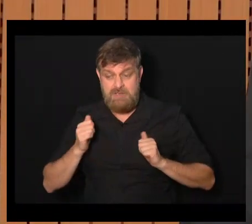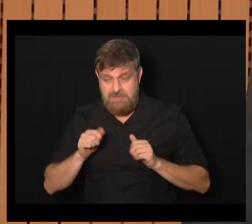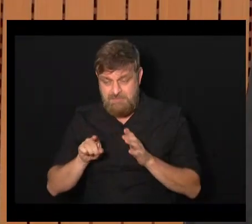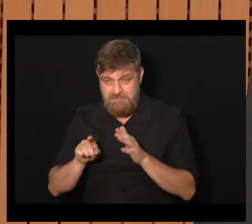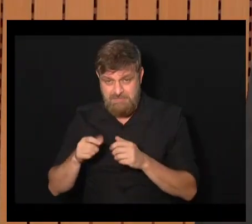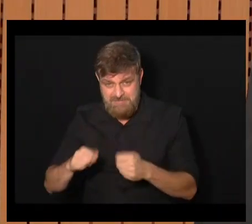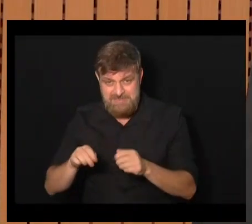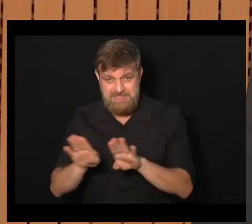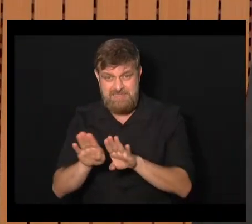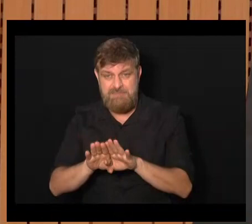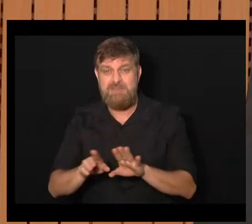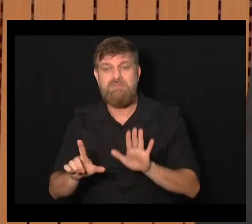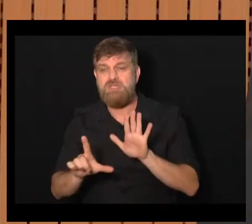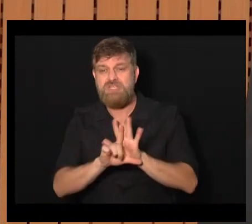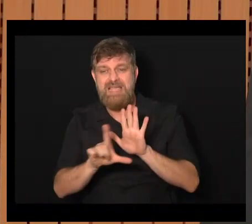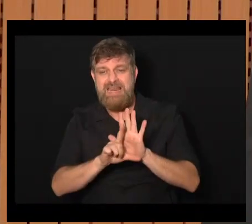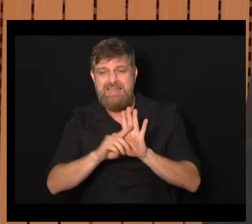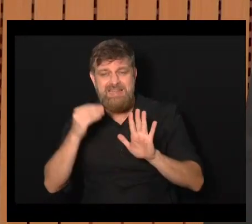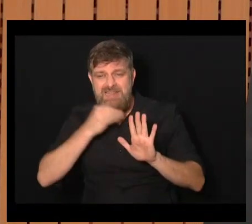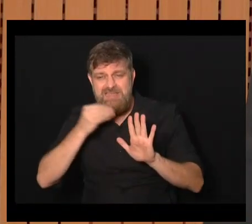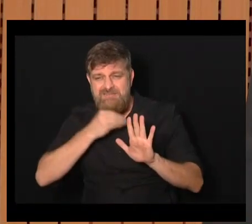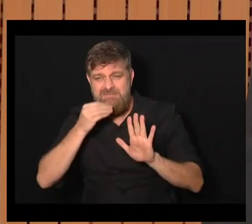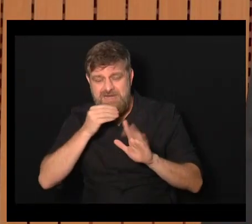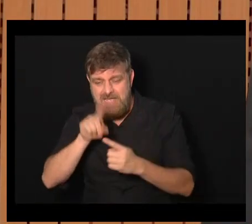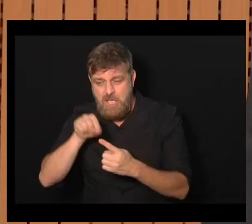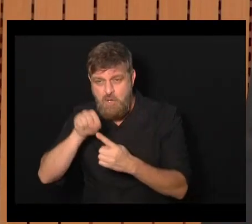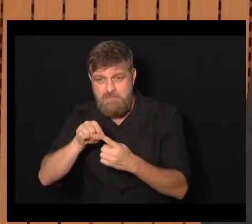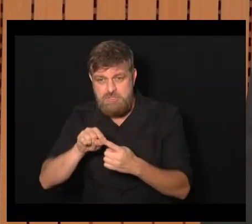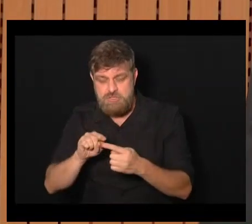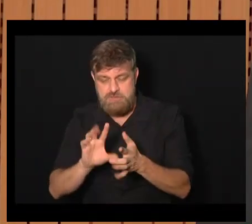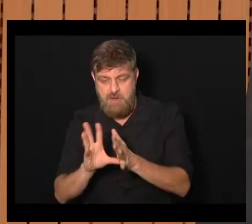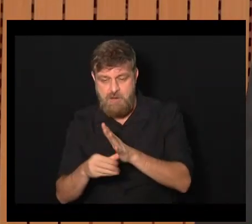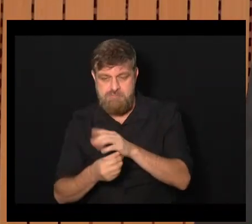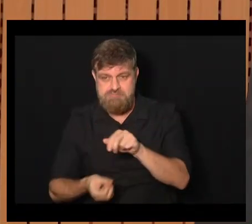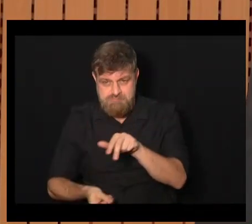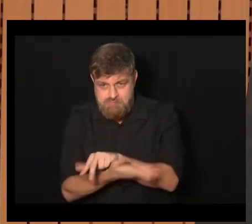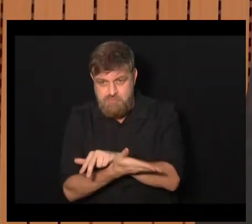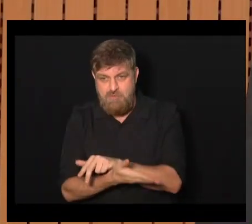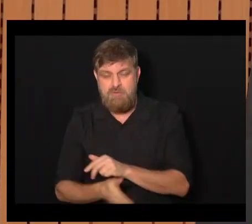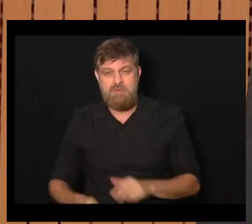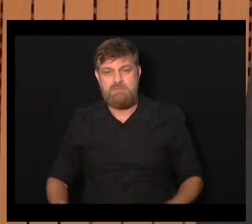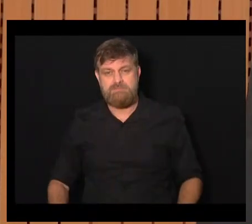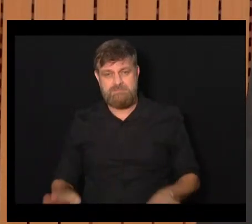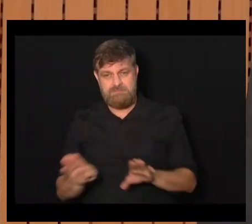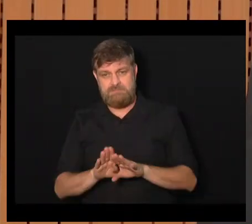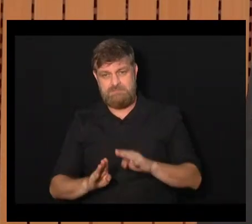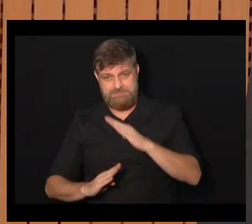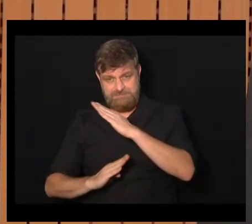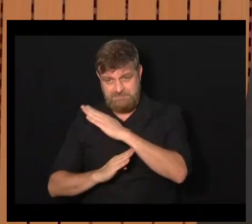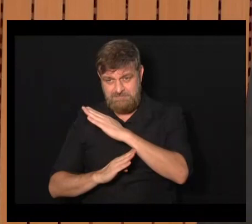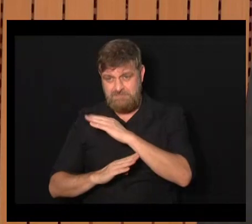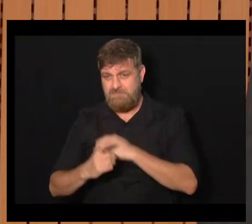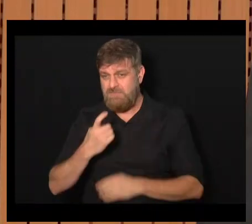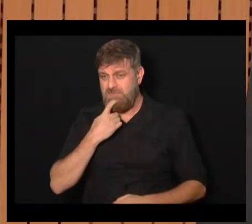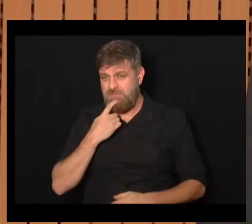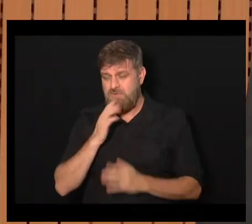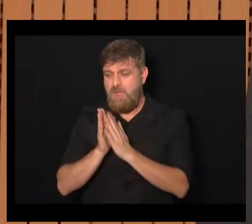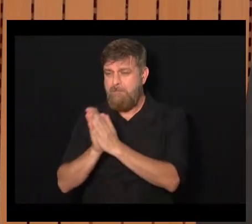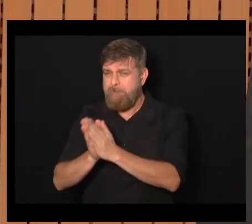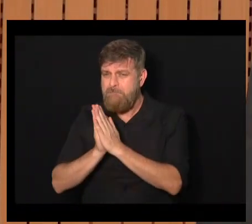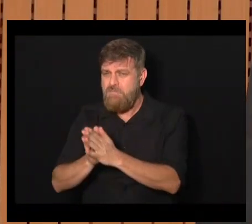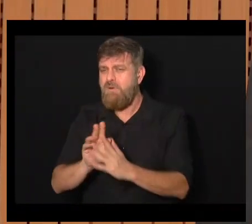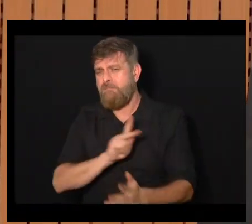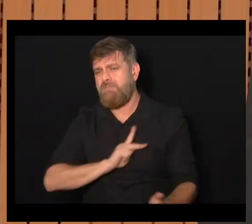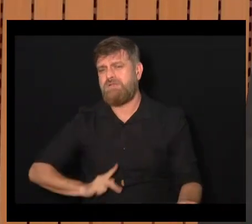com o afrouxamento dos instrumentos de combate à corrupção. Pelo exposto, o Legislativo Campineiro apela ao